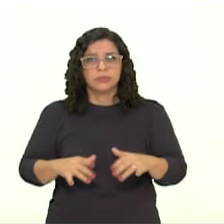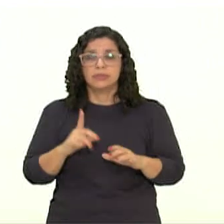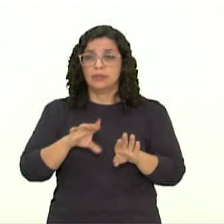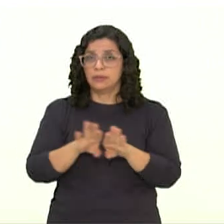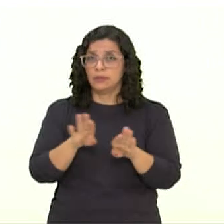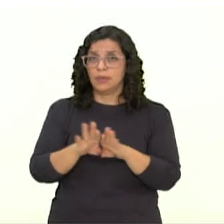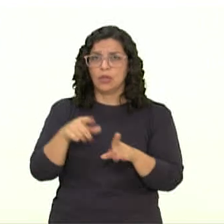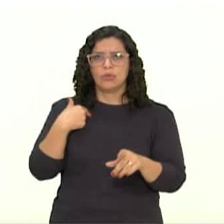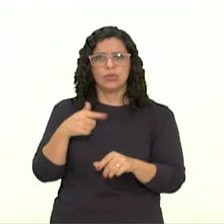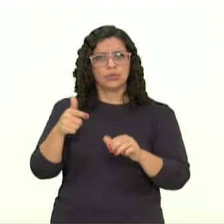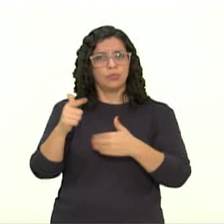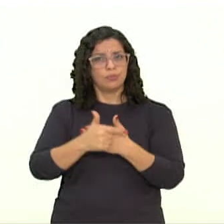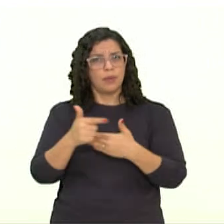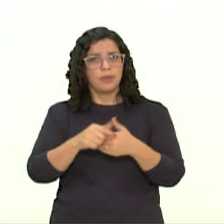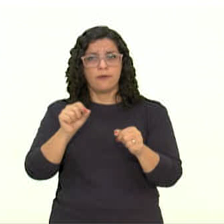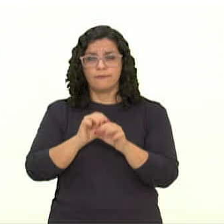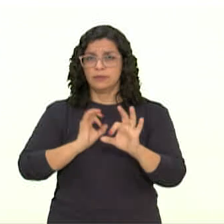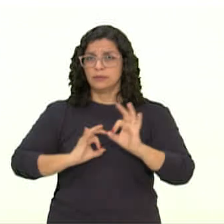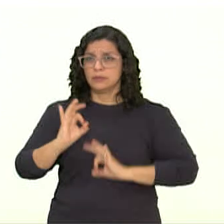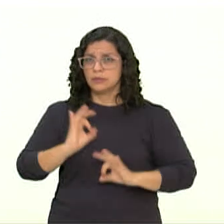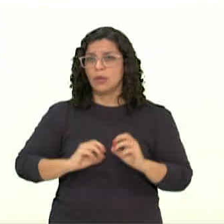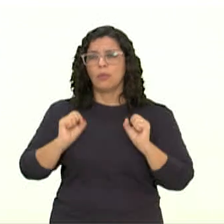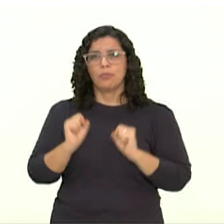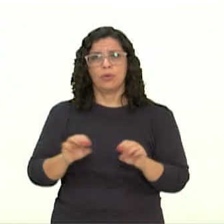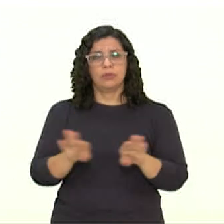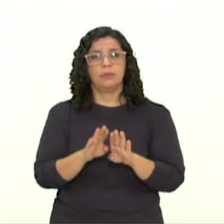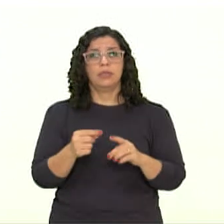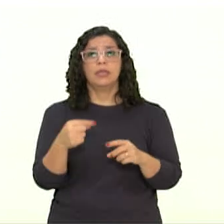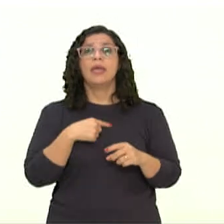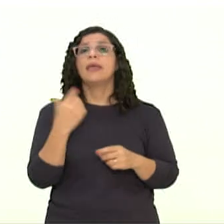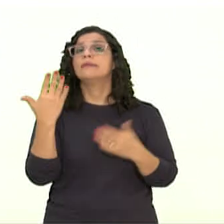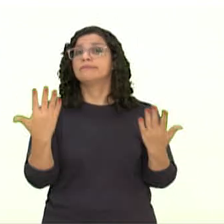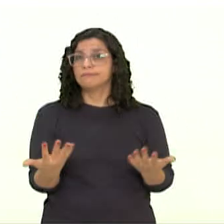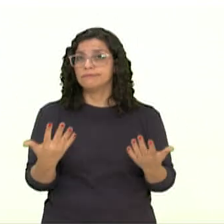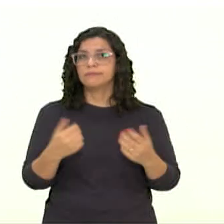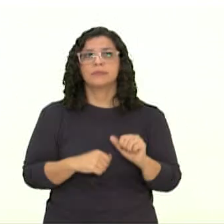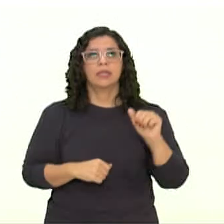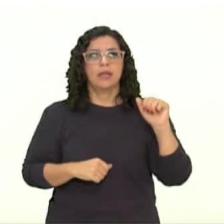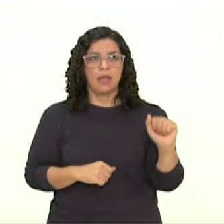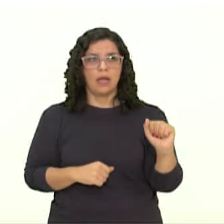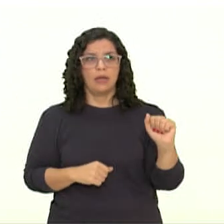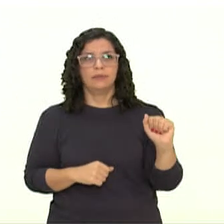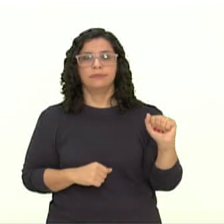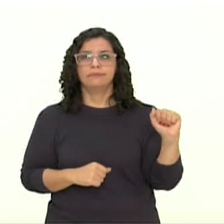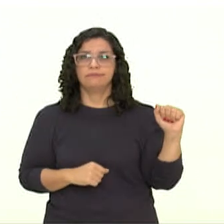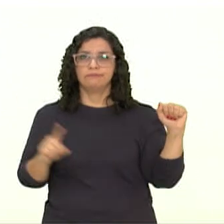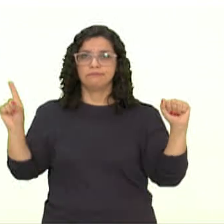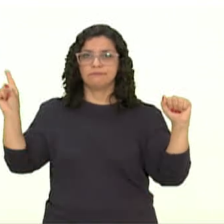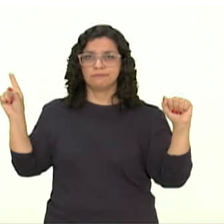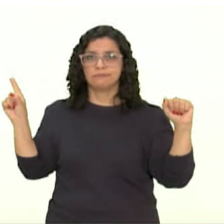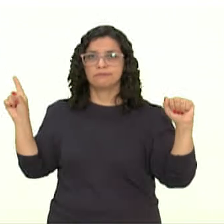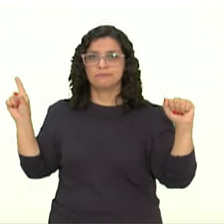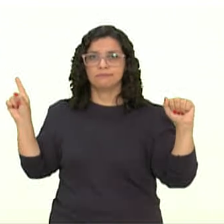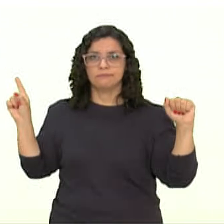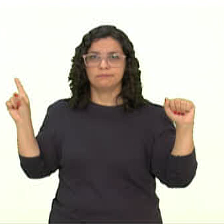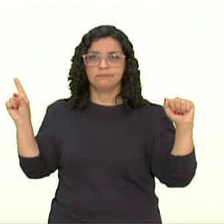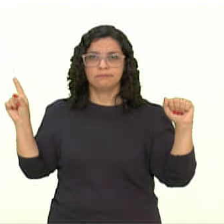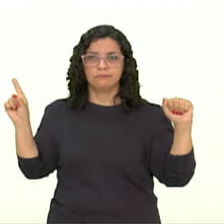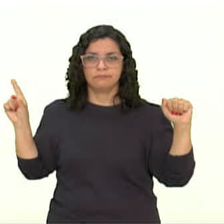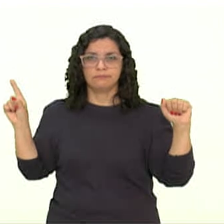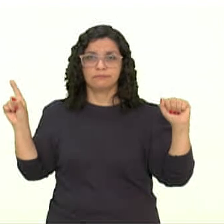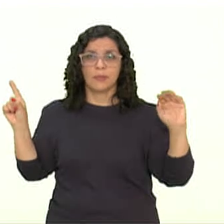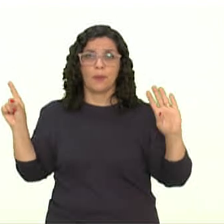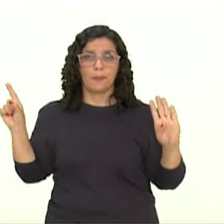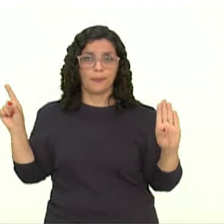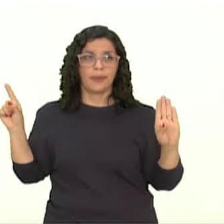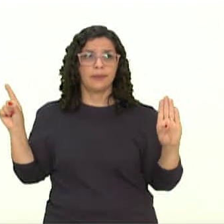relação à função desempenhada por essas células, elas podem ser classificadas em, letra A, neurônio sensitivo, visual